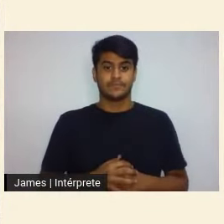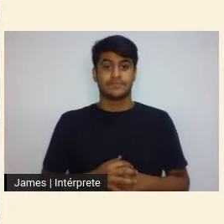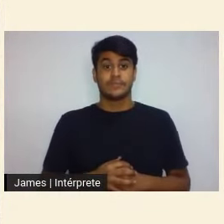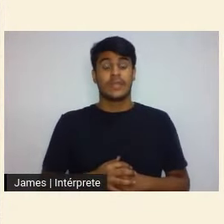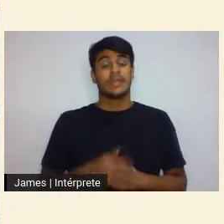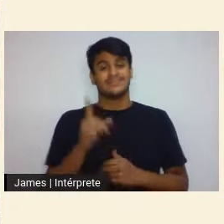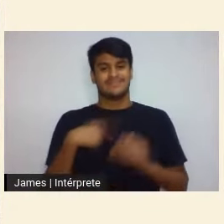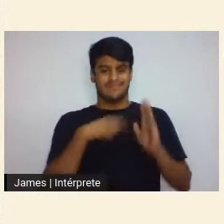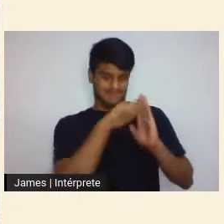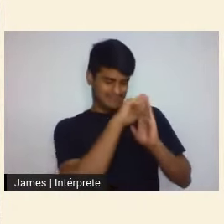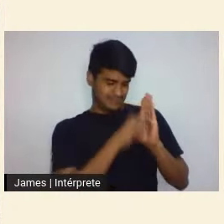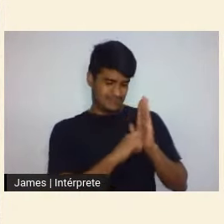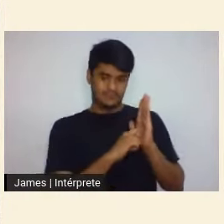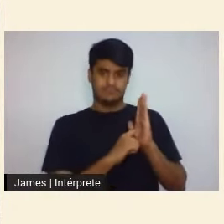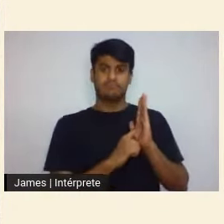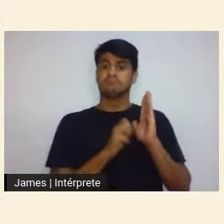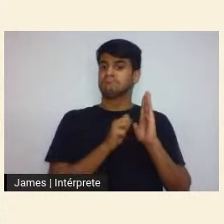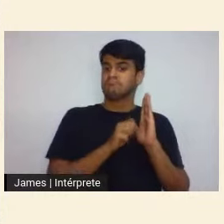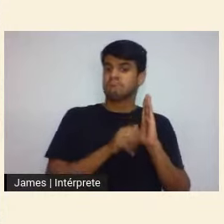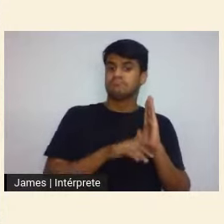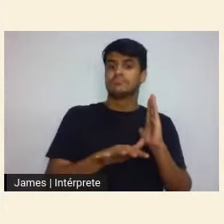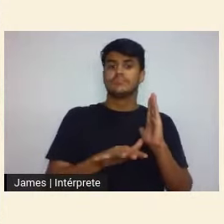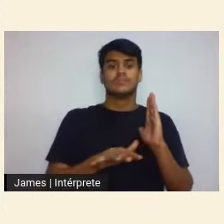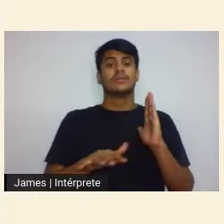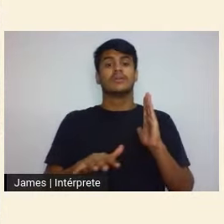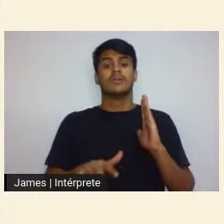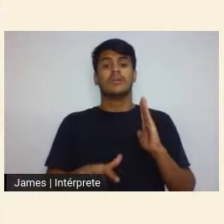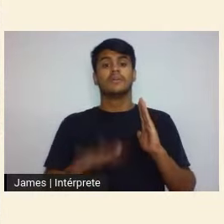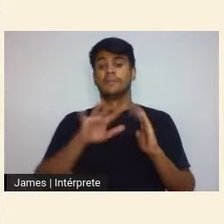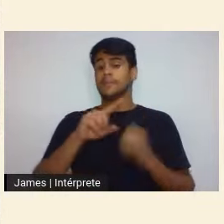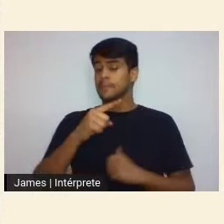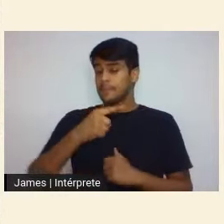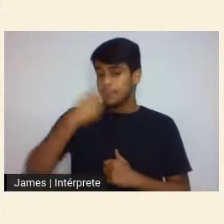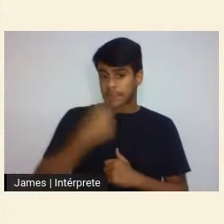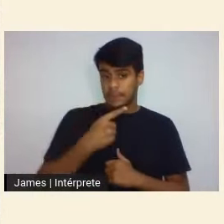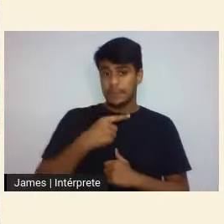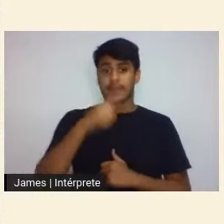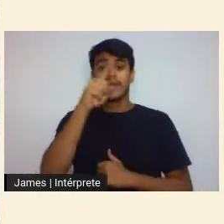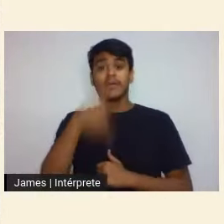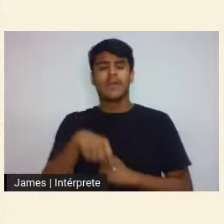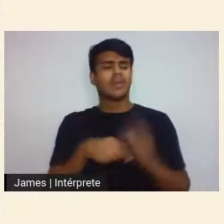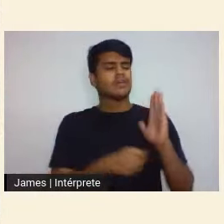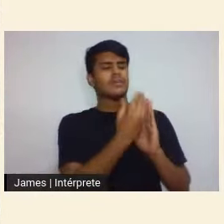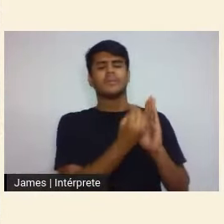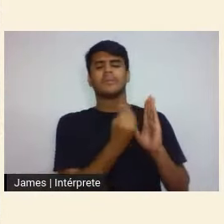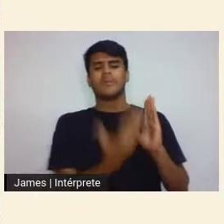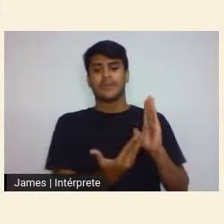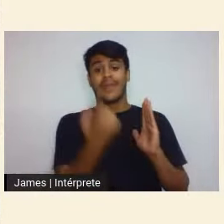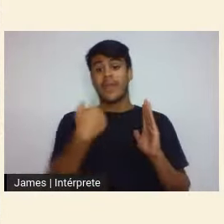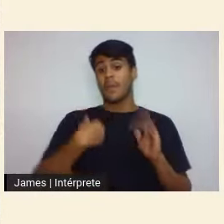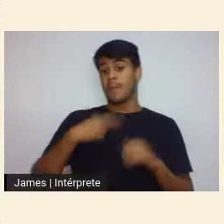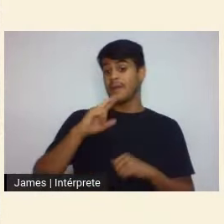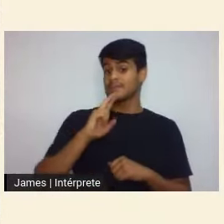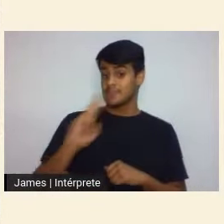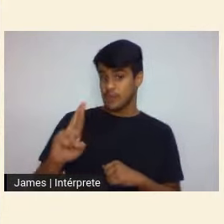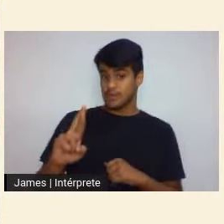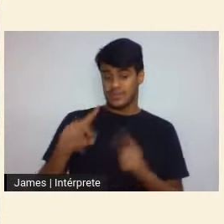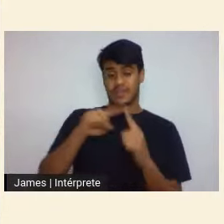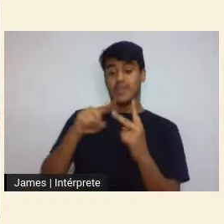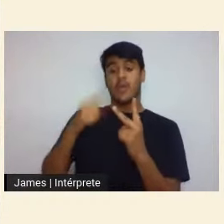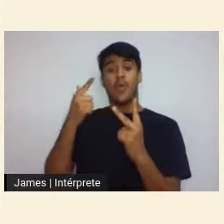Esse texto, ele era, primeiramente, uma resposta a dois outros